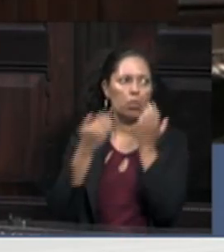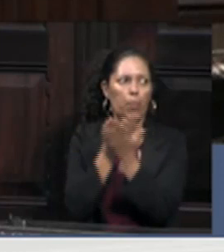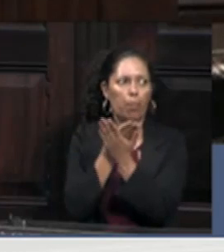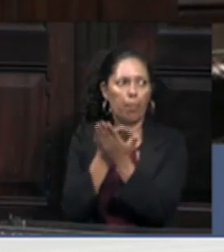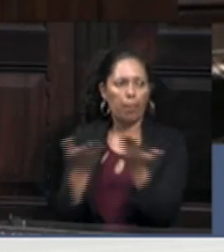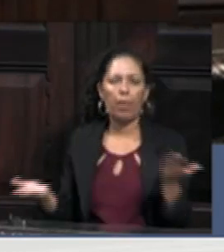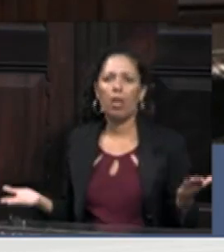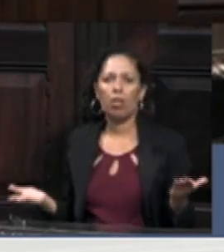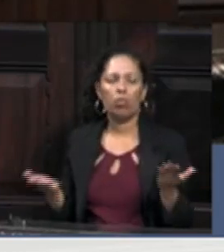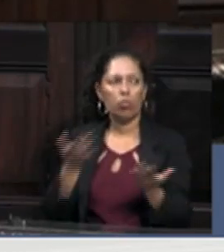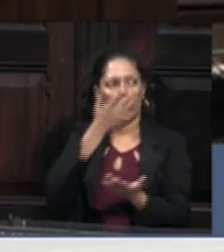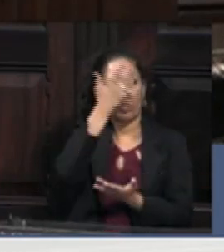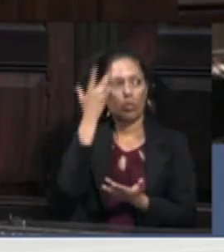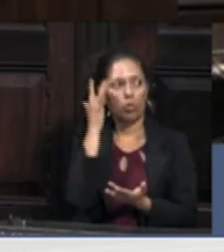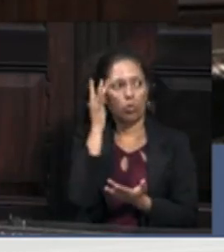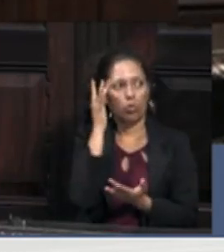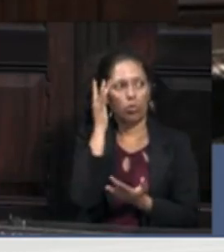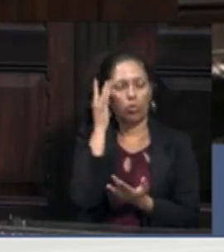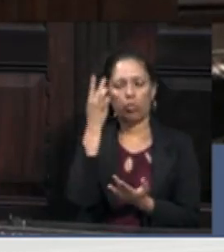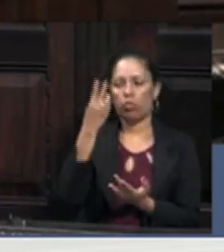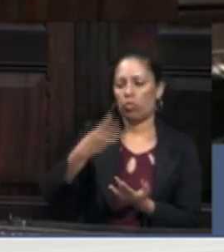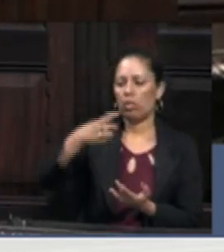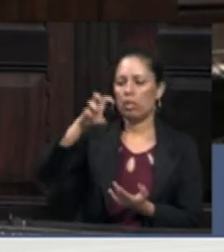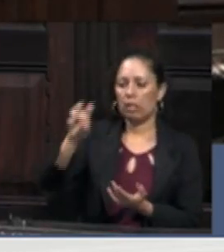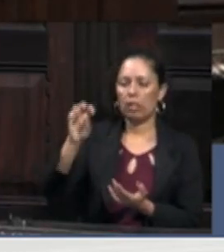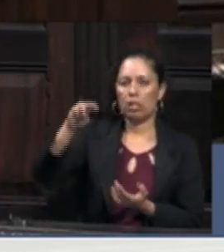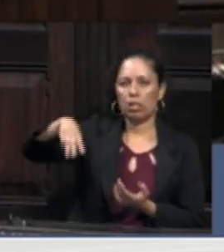de pessoal, 35 milhões.